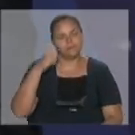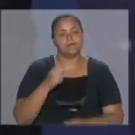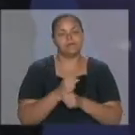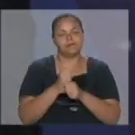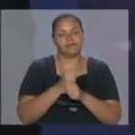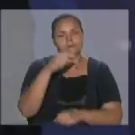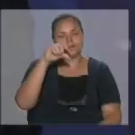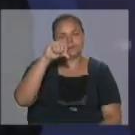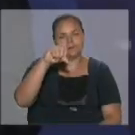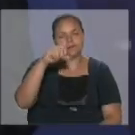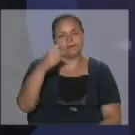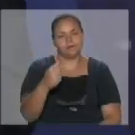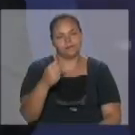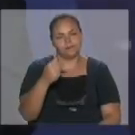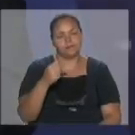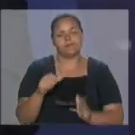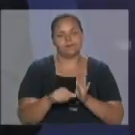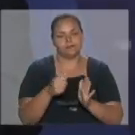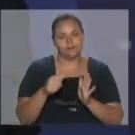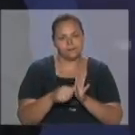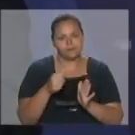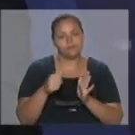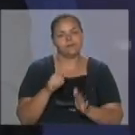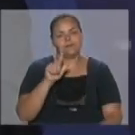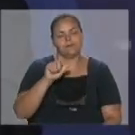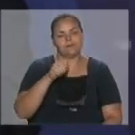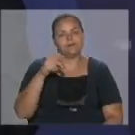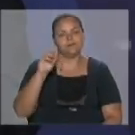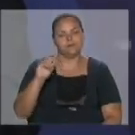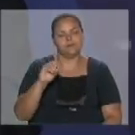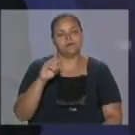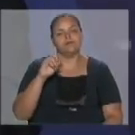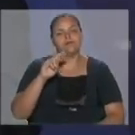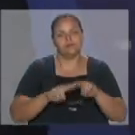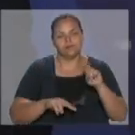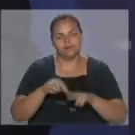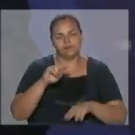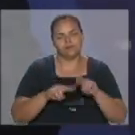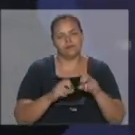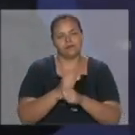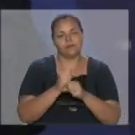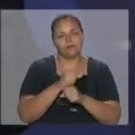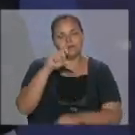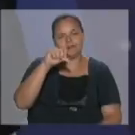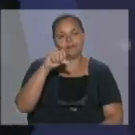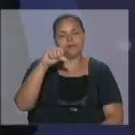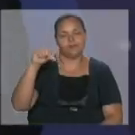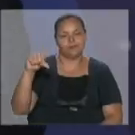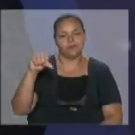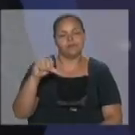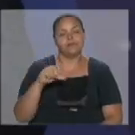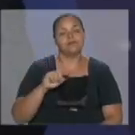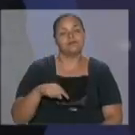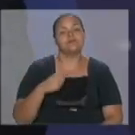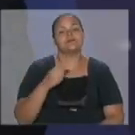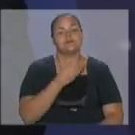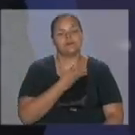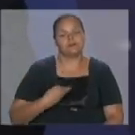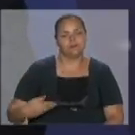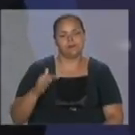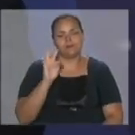97. Acontece o primeiro leilão em junho de 99. Então, quando se quebra o monopólio, o governo